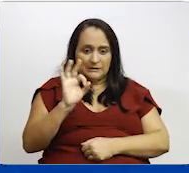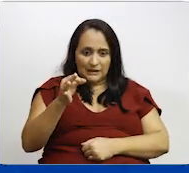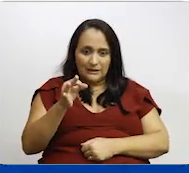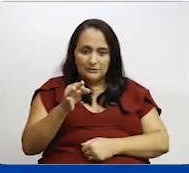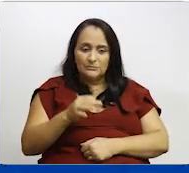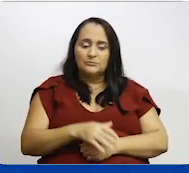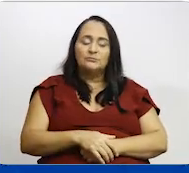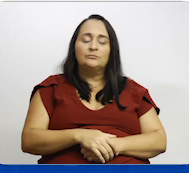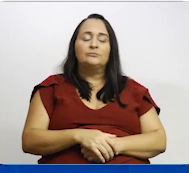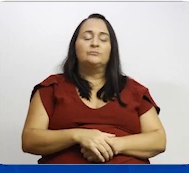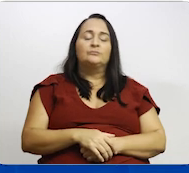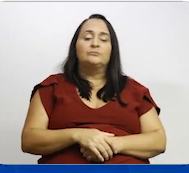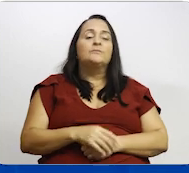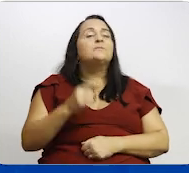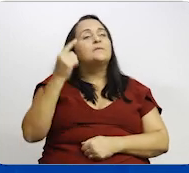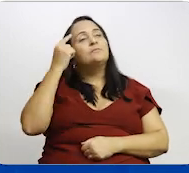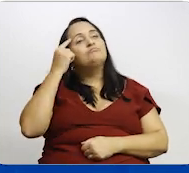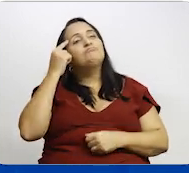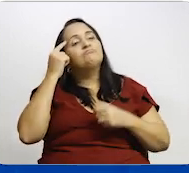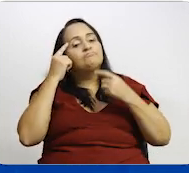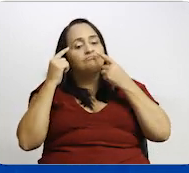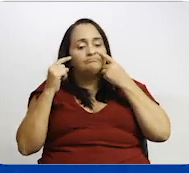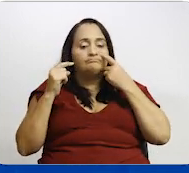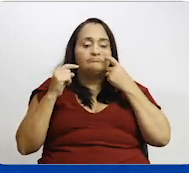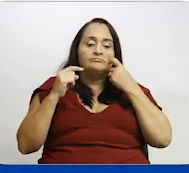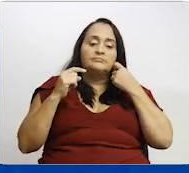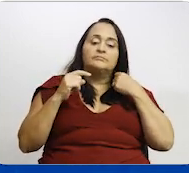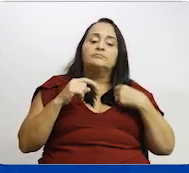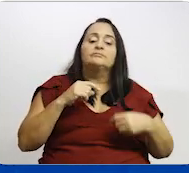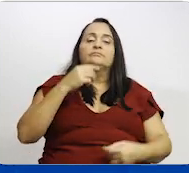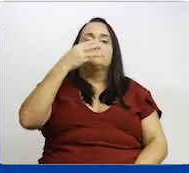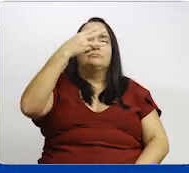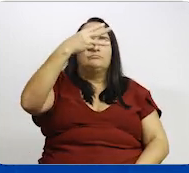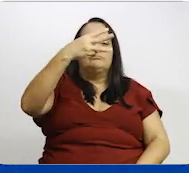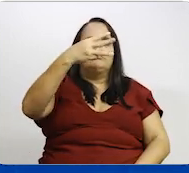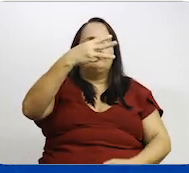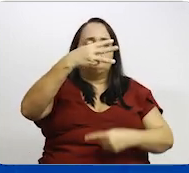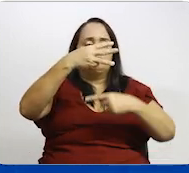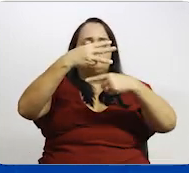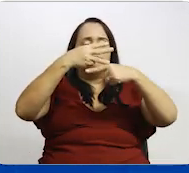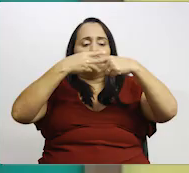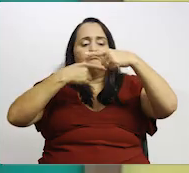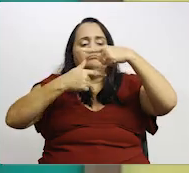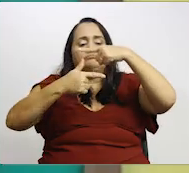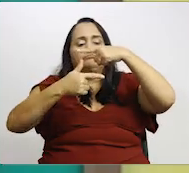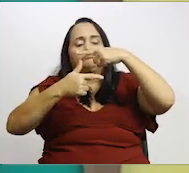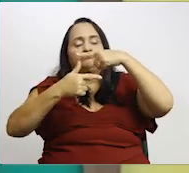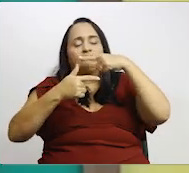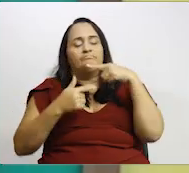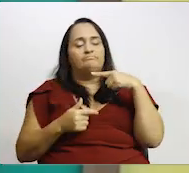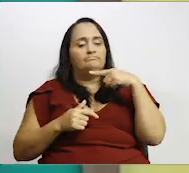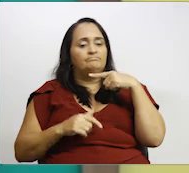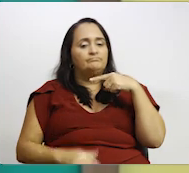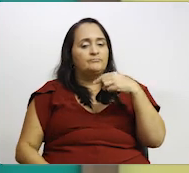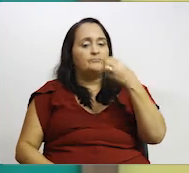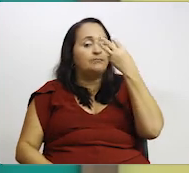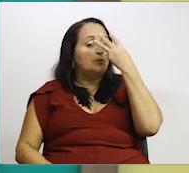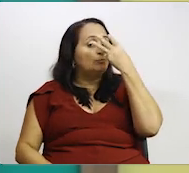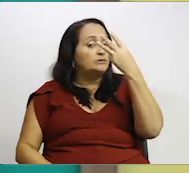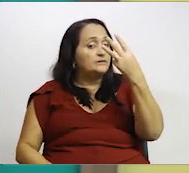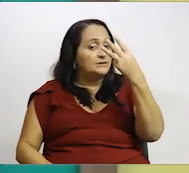Certo? Vamos pensar agora. Essa segunda fração, 3 meios. Eu tenho agora